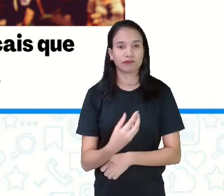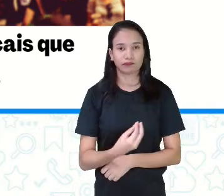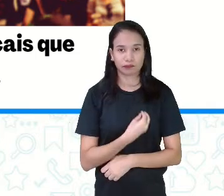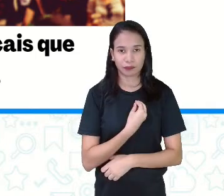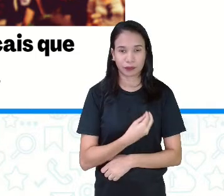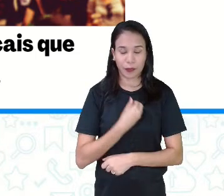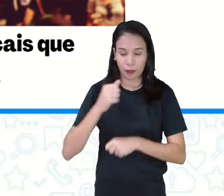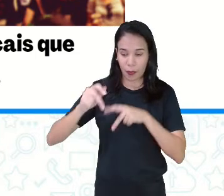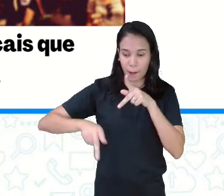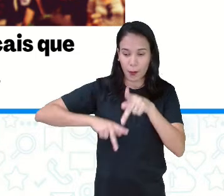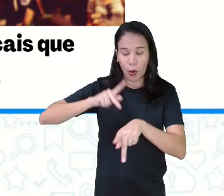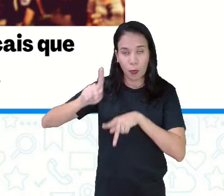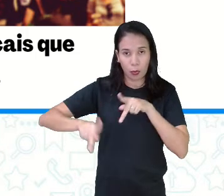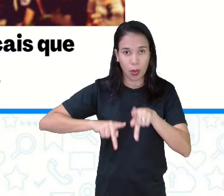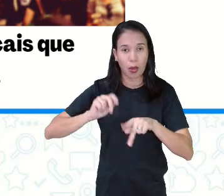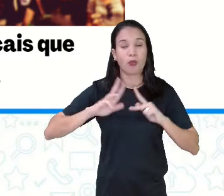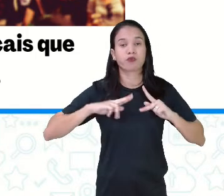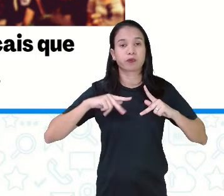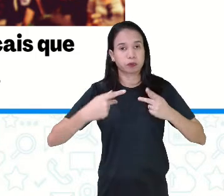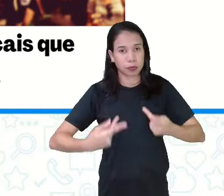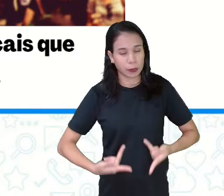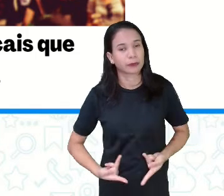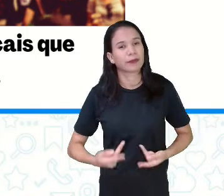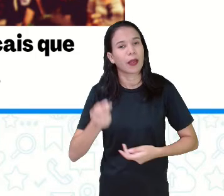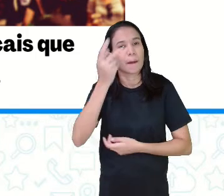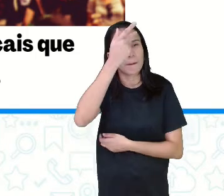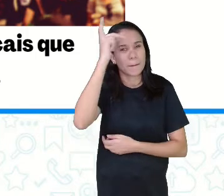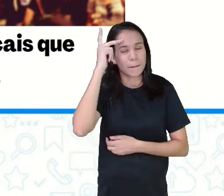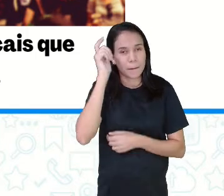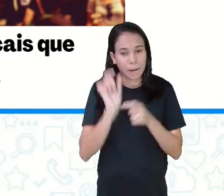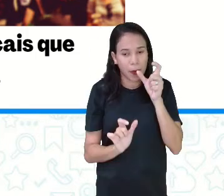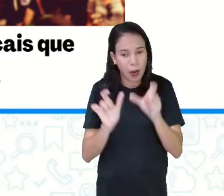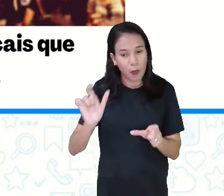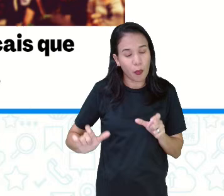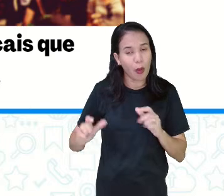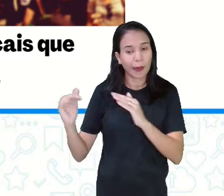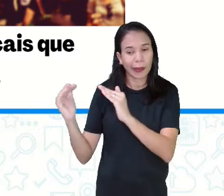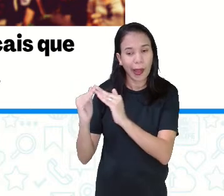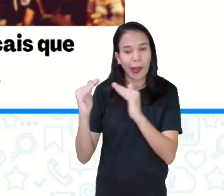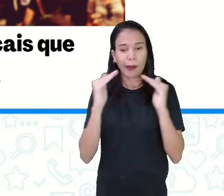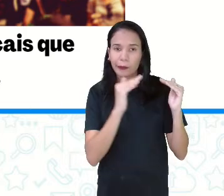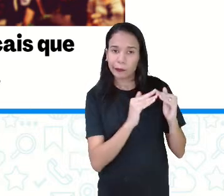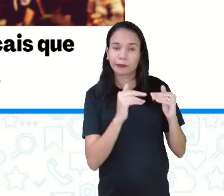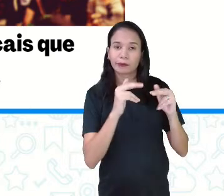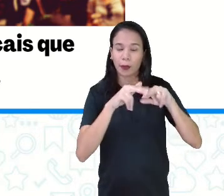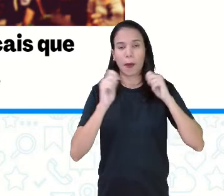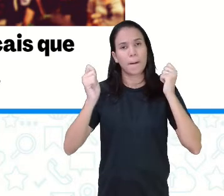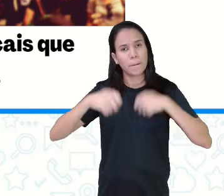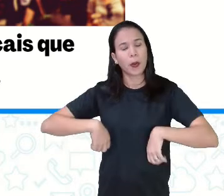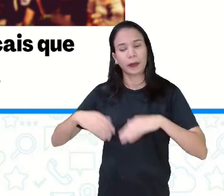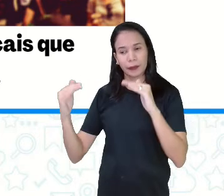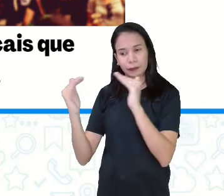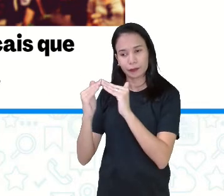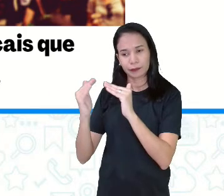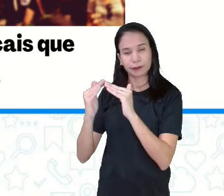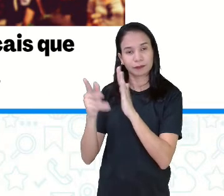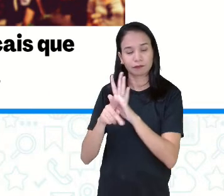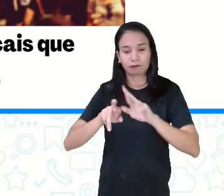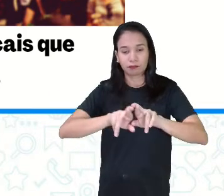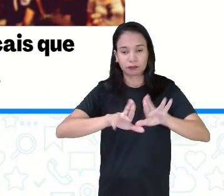as populações humanas, onde as pessoas moram, tá certo? Então, elas podem morar em